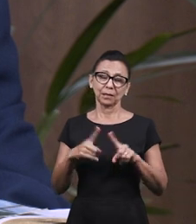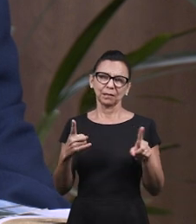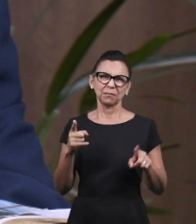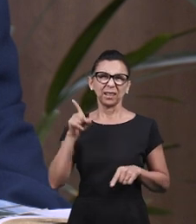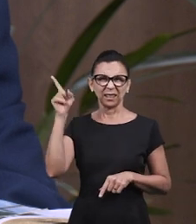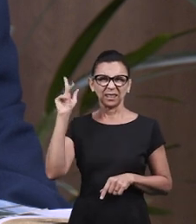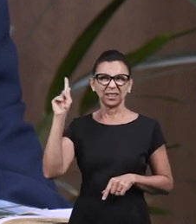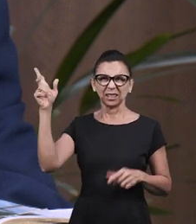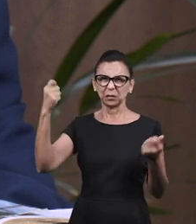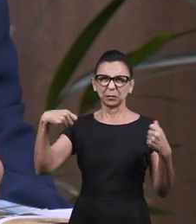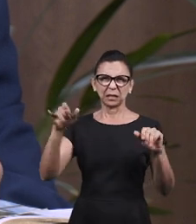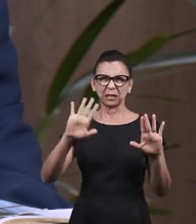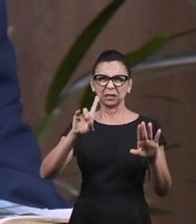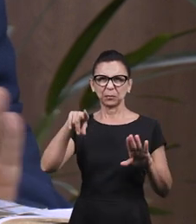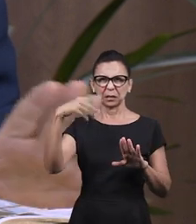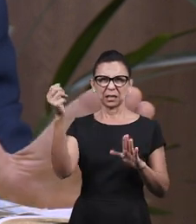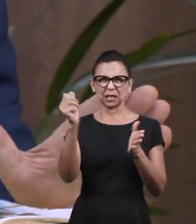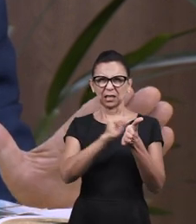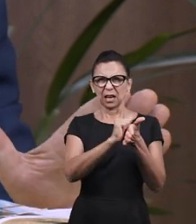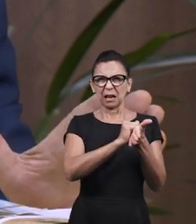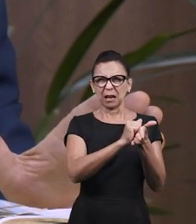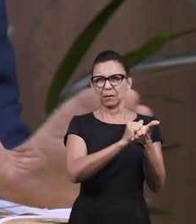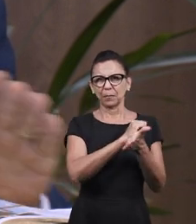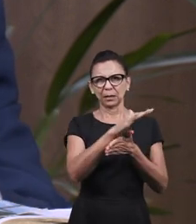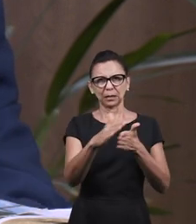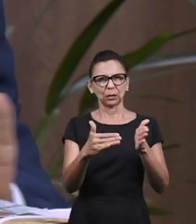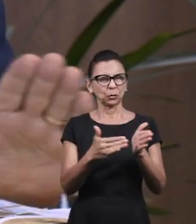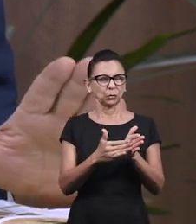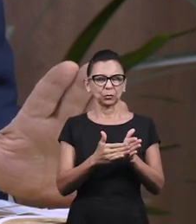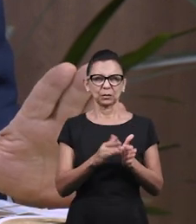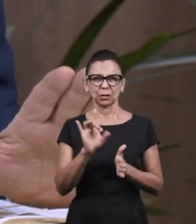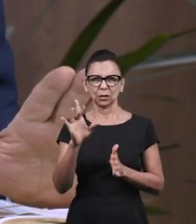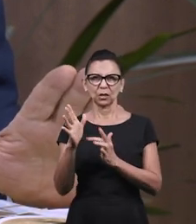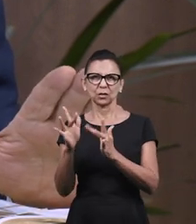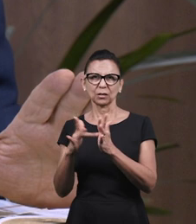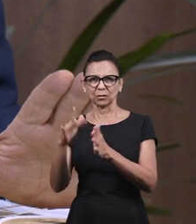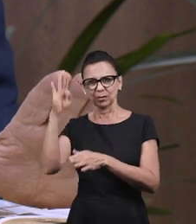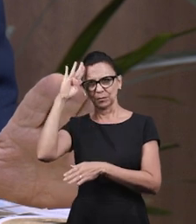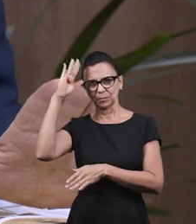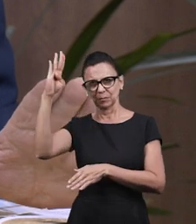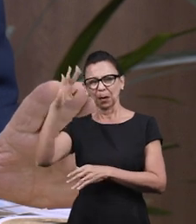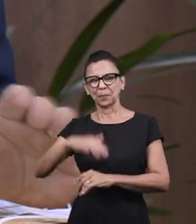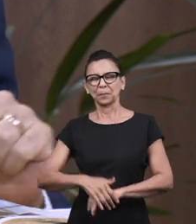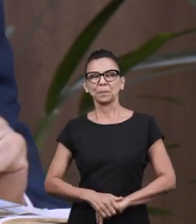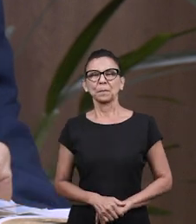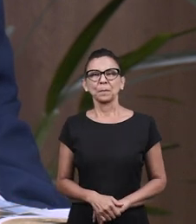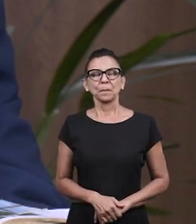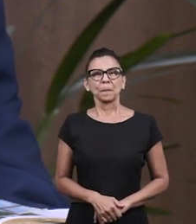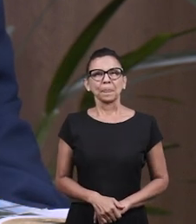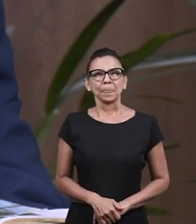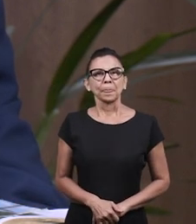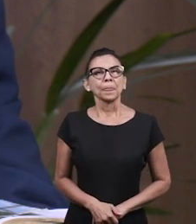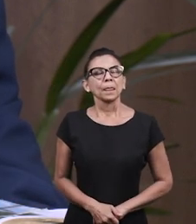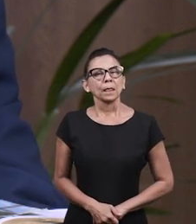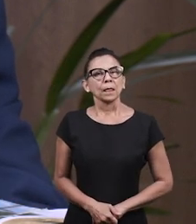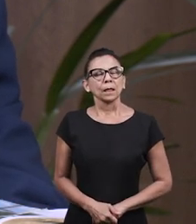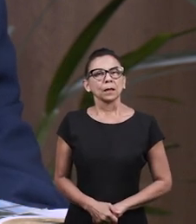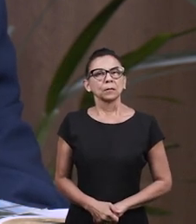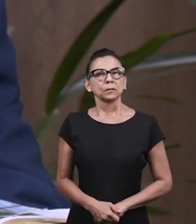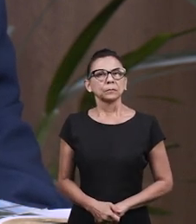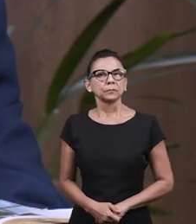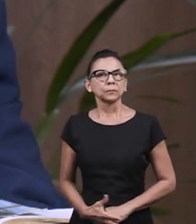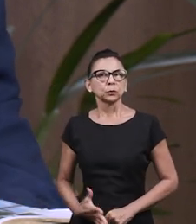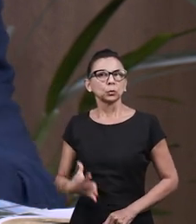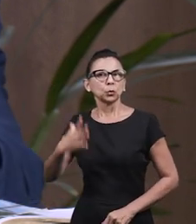Mas, para ter eternidade, não vai precisar. Depois a gente apaga tudo. Vamos ficar só com Jesus no final. Tá? Então, na velocidade